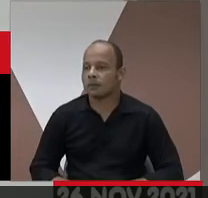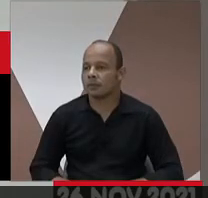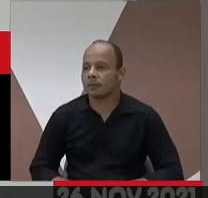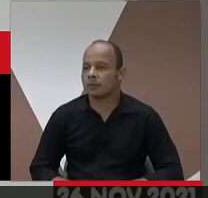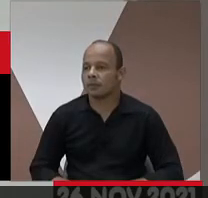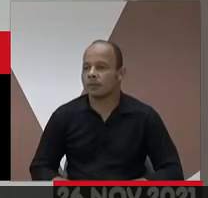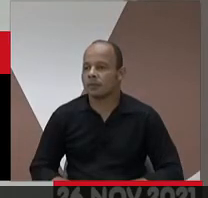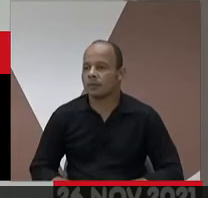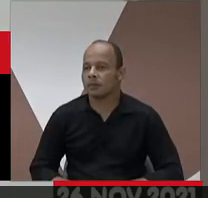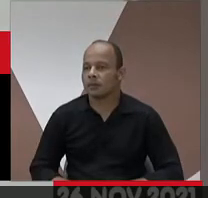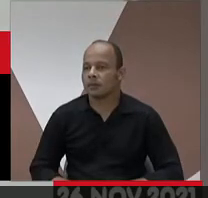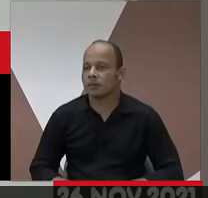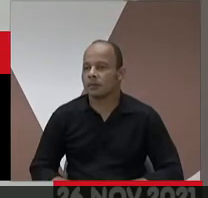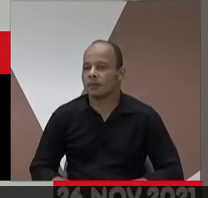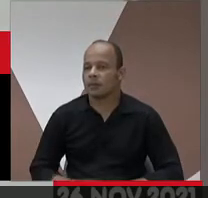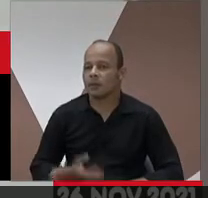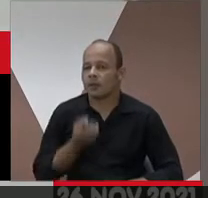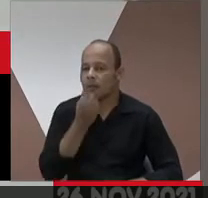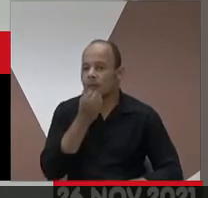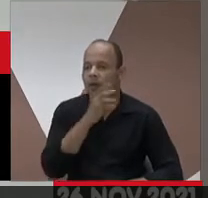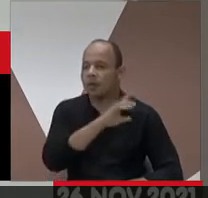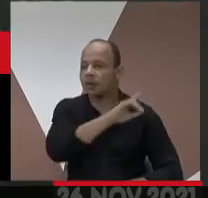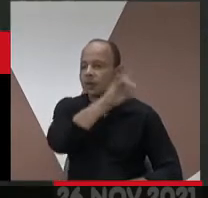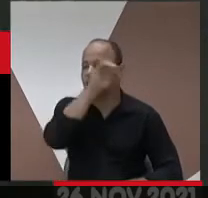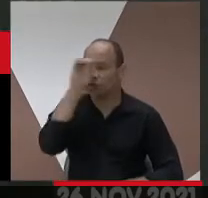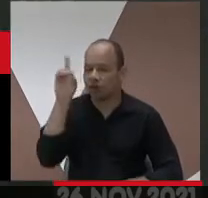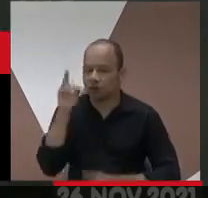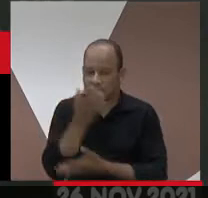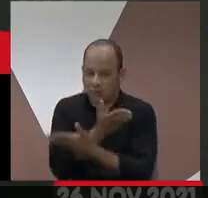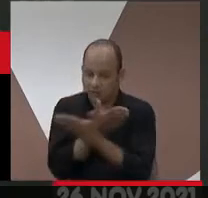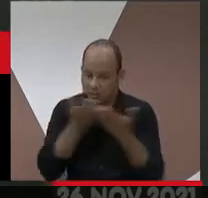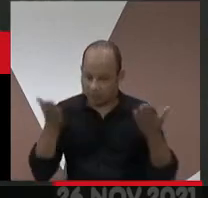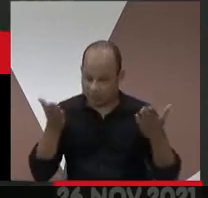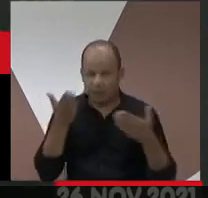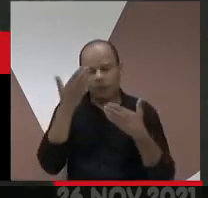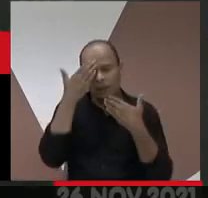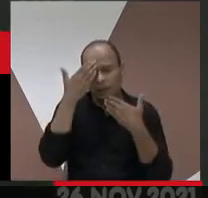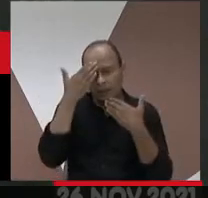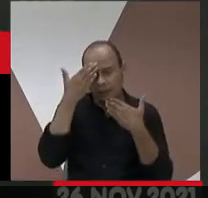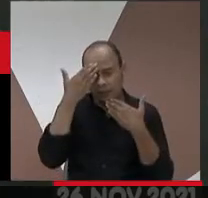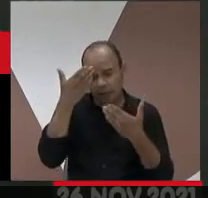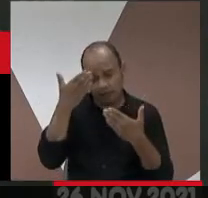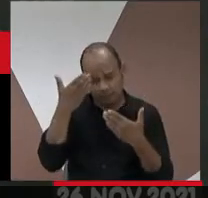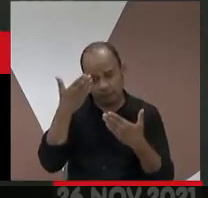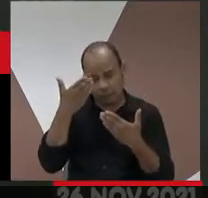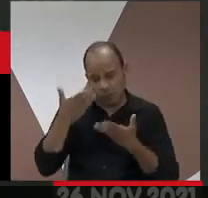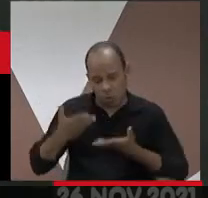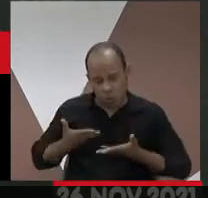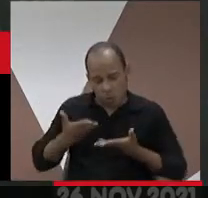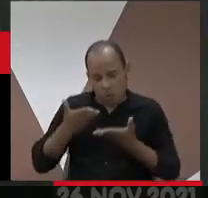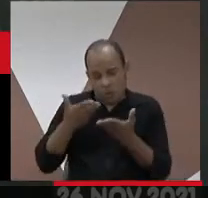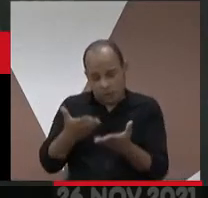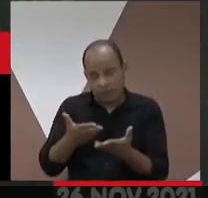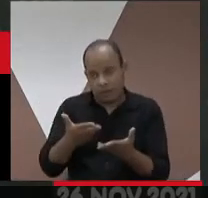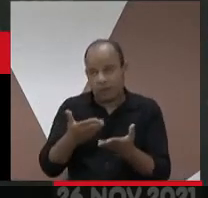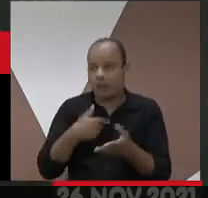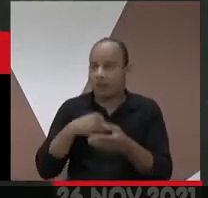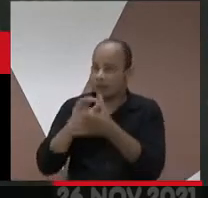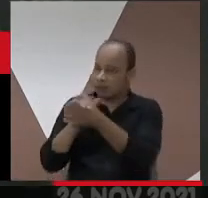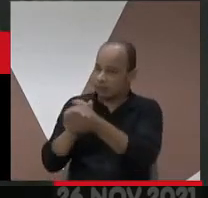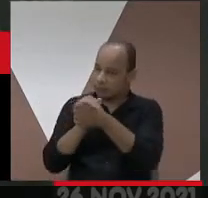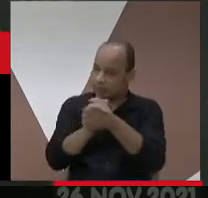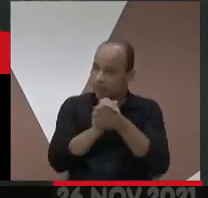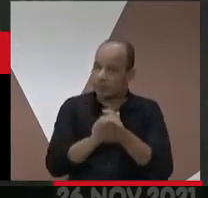Bom dia a todos e todas. Gostaria de agradecer a oportunidade, cumprimentar a mesa,